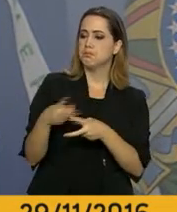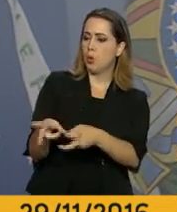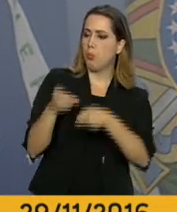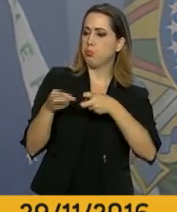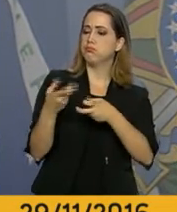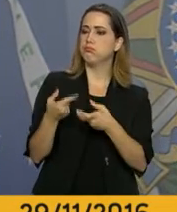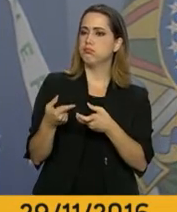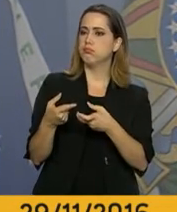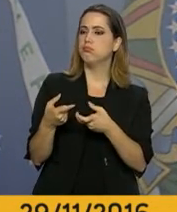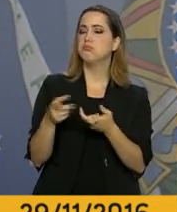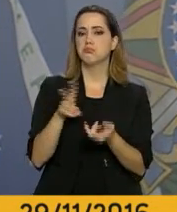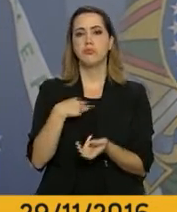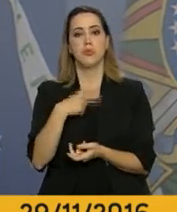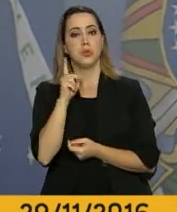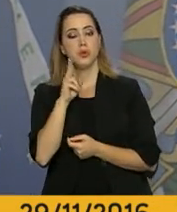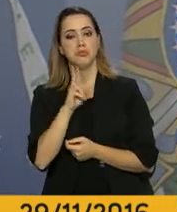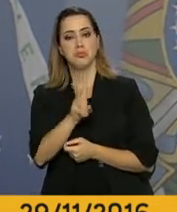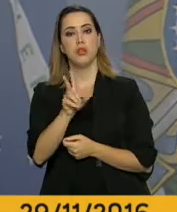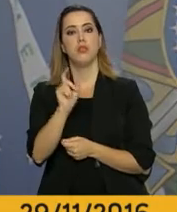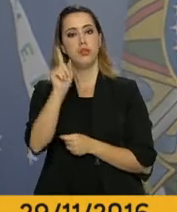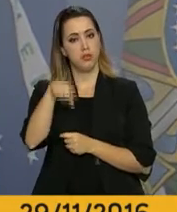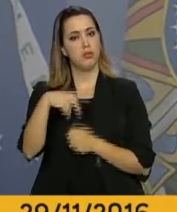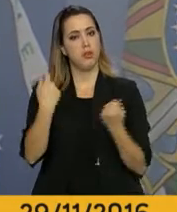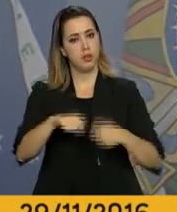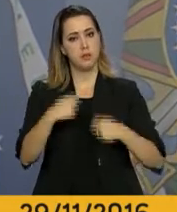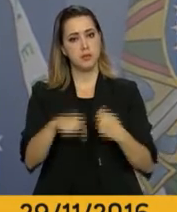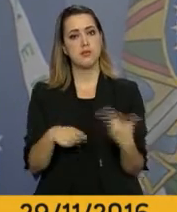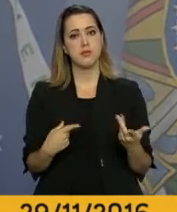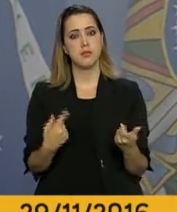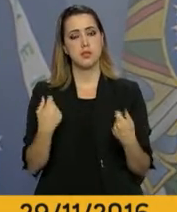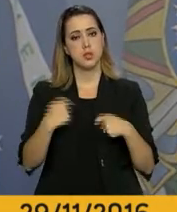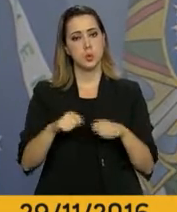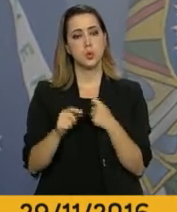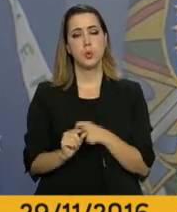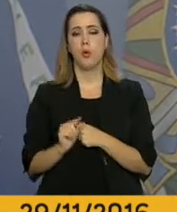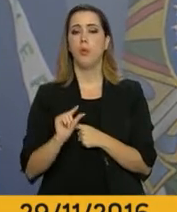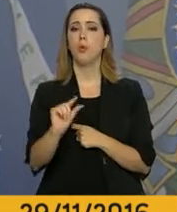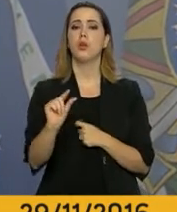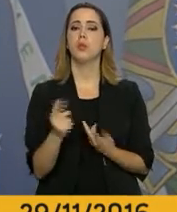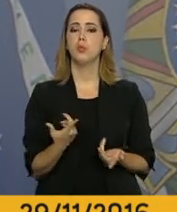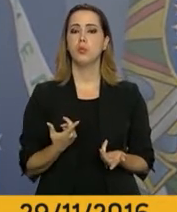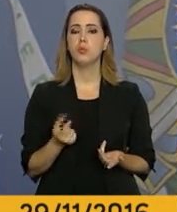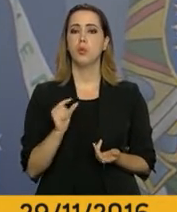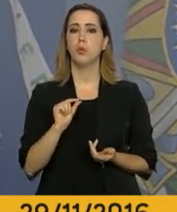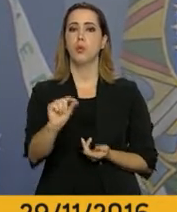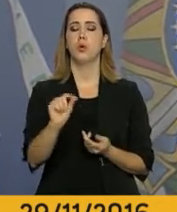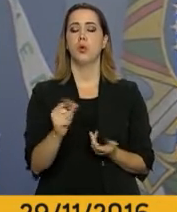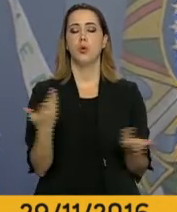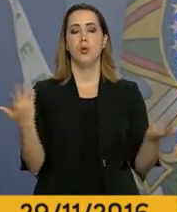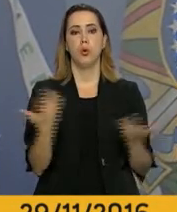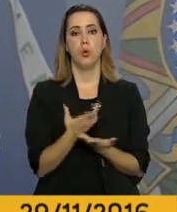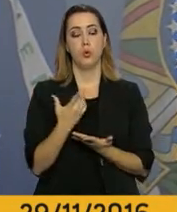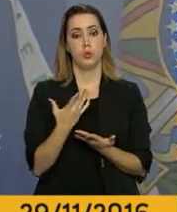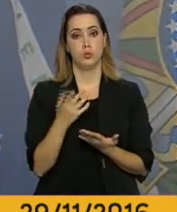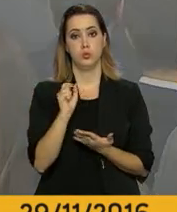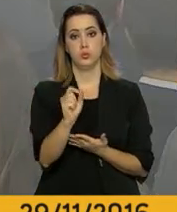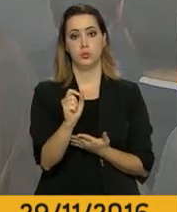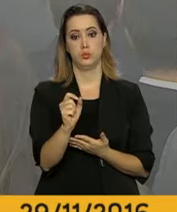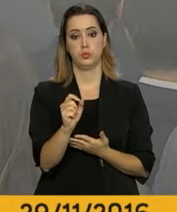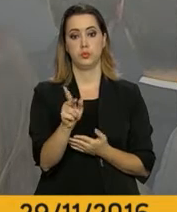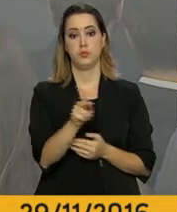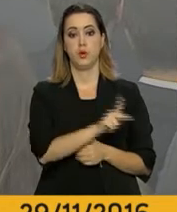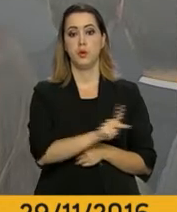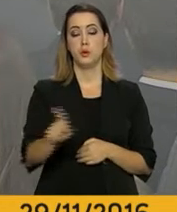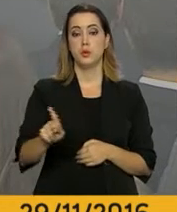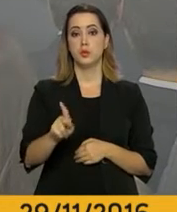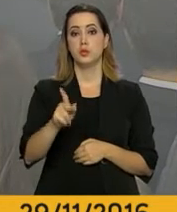tema achei que o mais razoável é exatamente isso porque era um pouco digamos assim exagerado presidente pedro